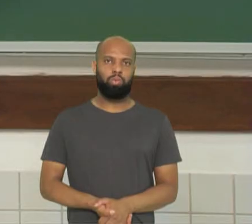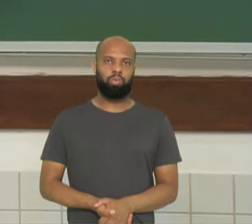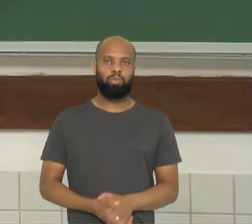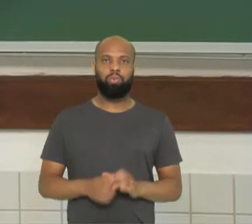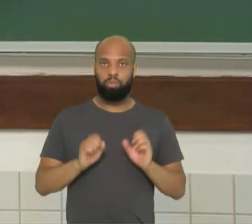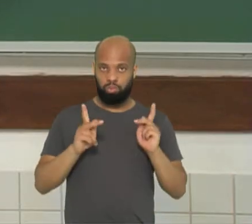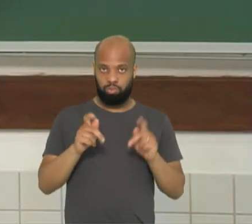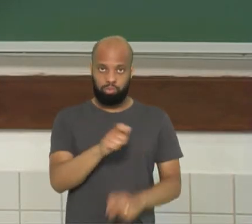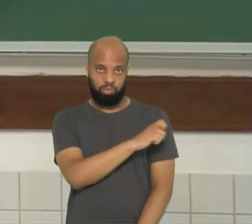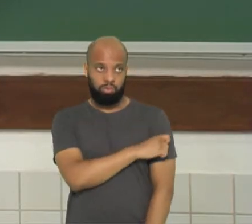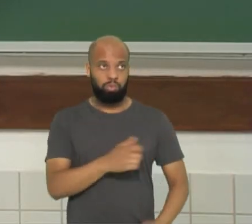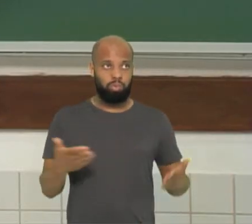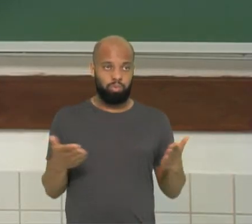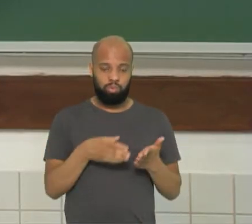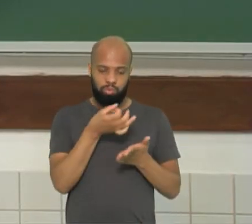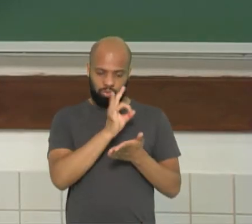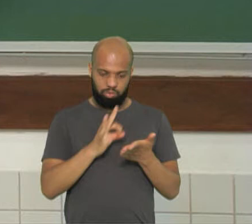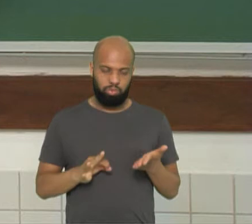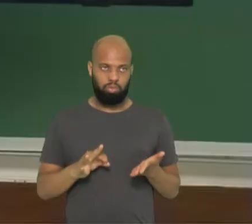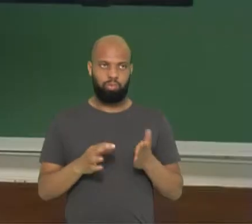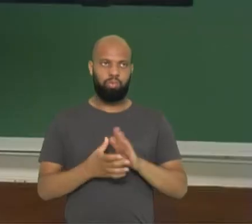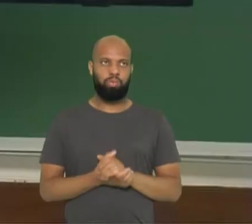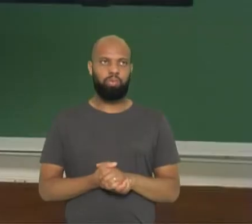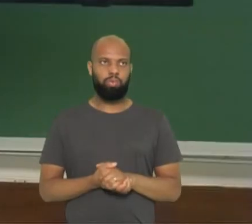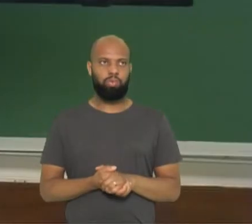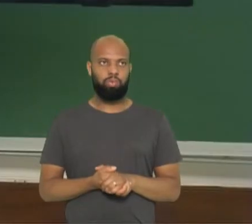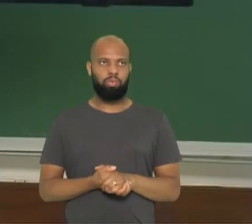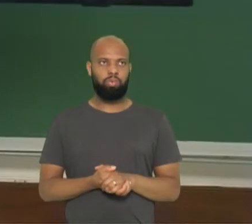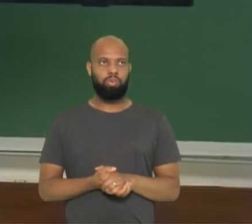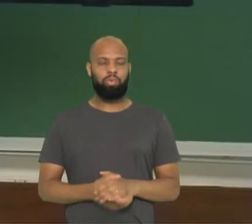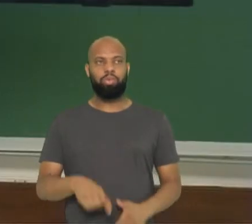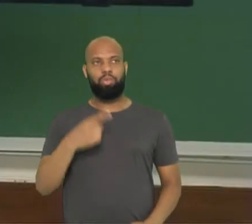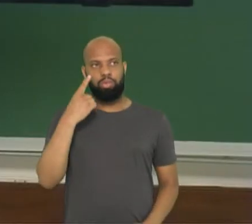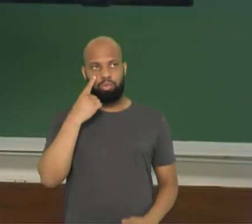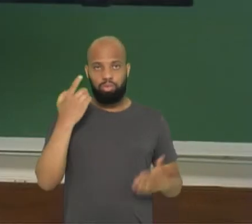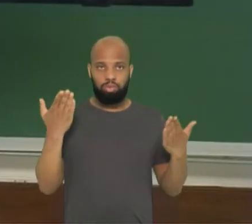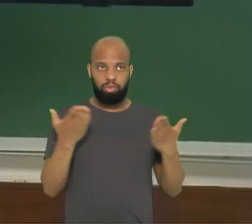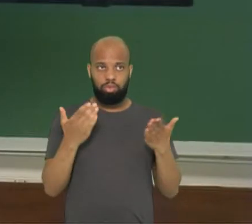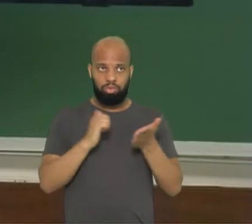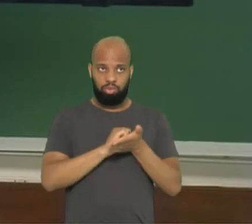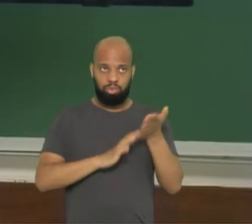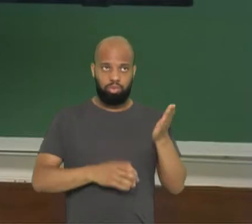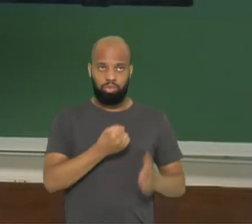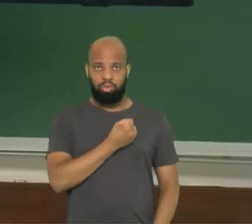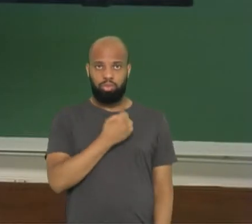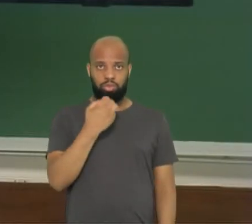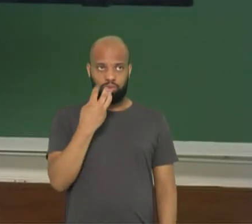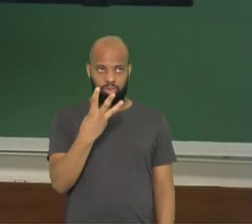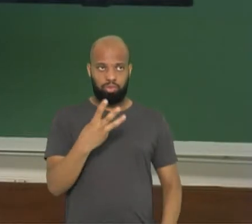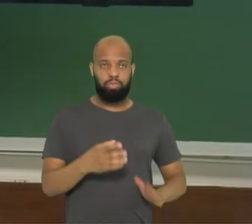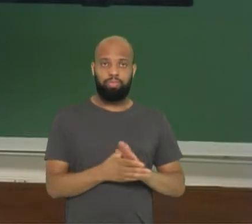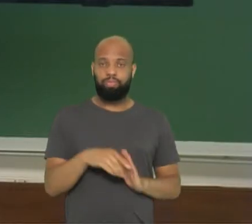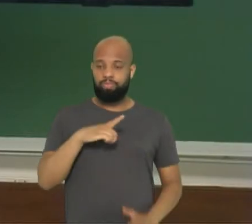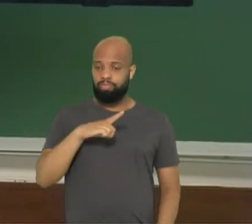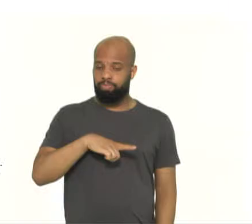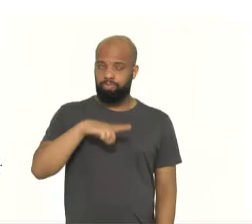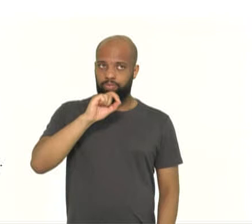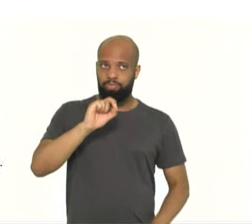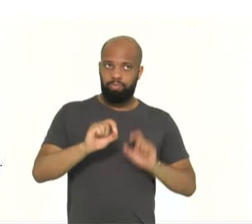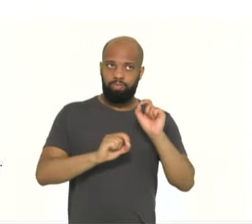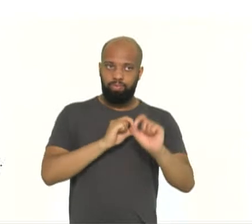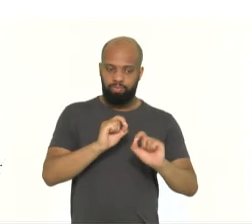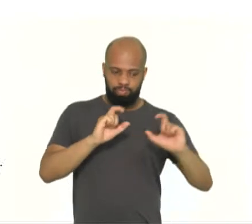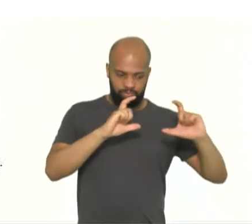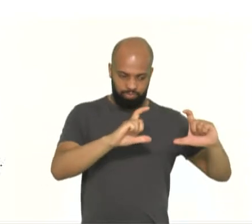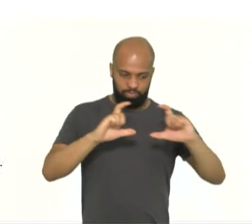Muy bien, chicos, vamos a corregir entonces. Entonces, nuestra actividad 3. Señala la opción que completa